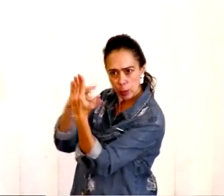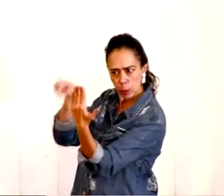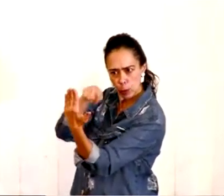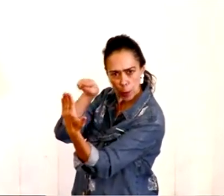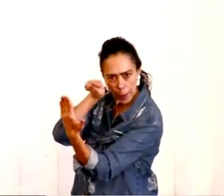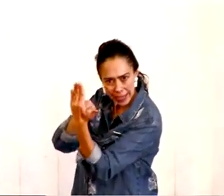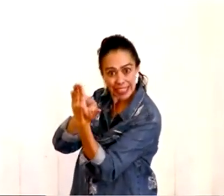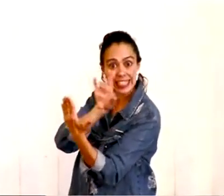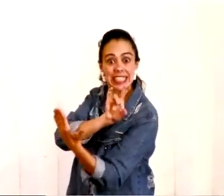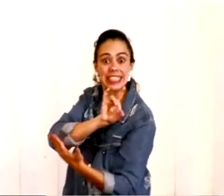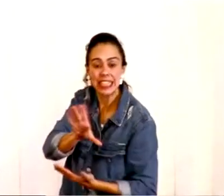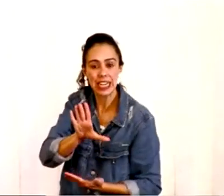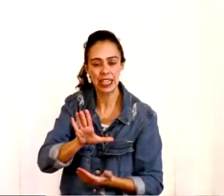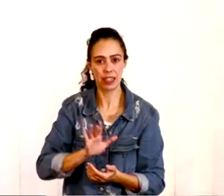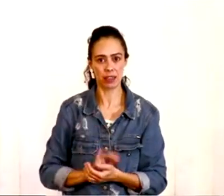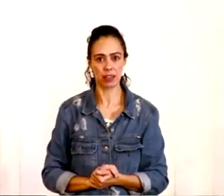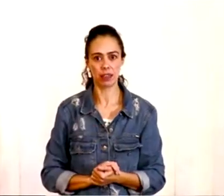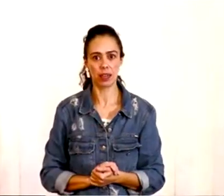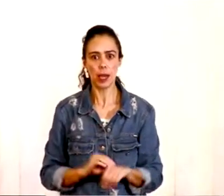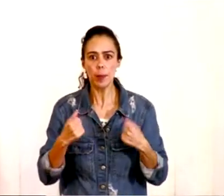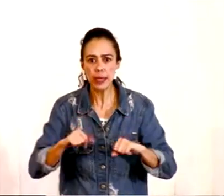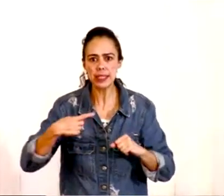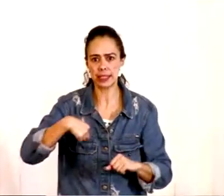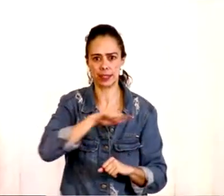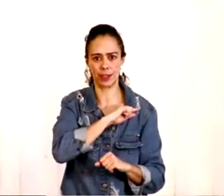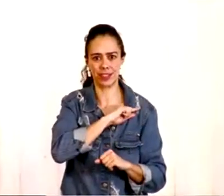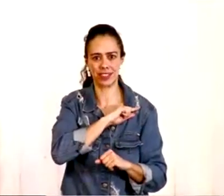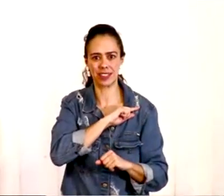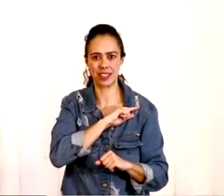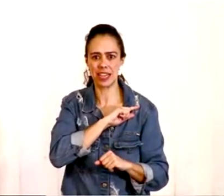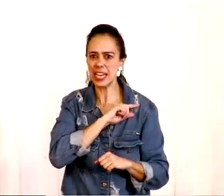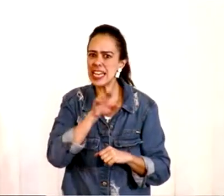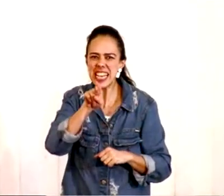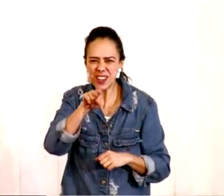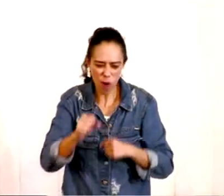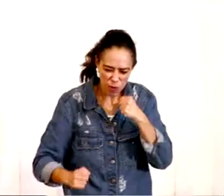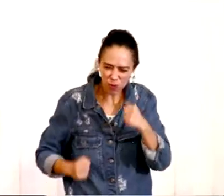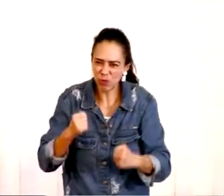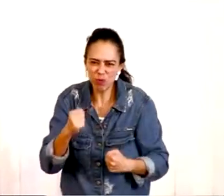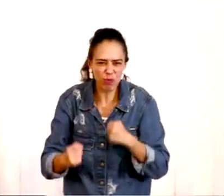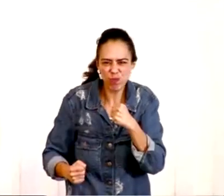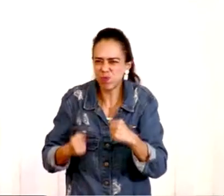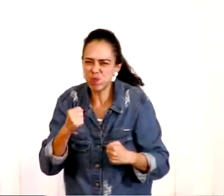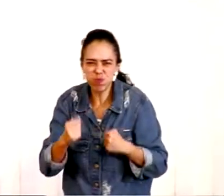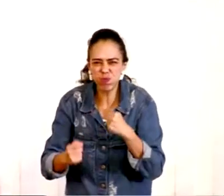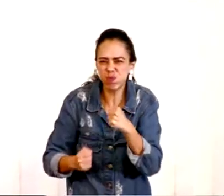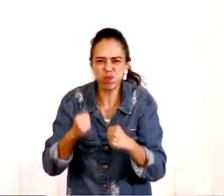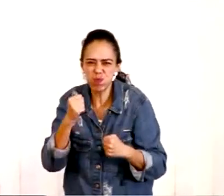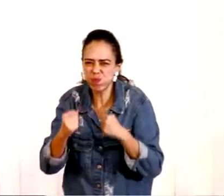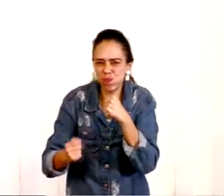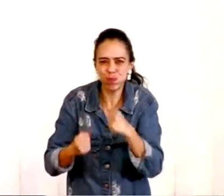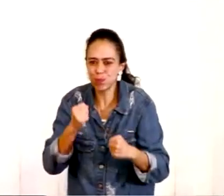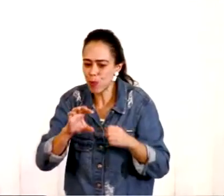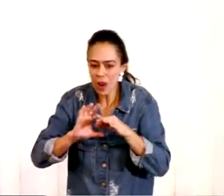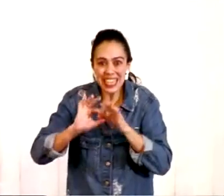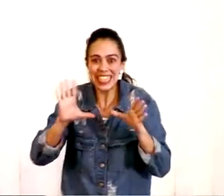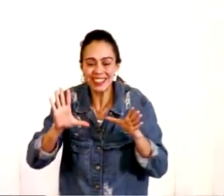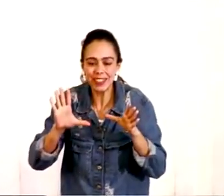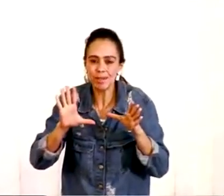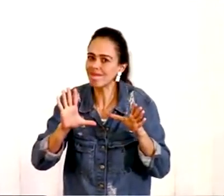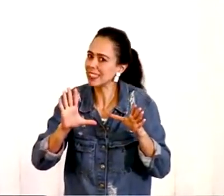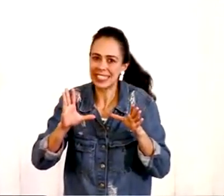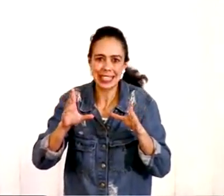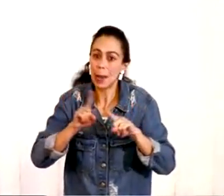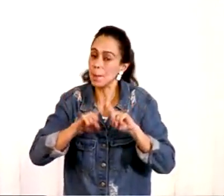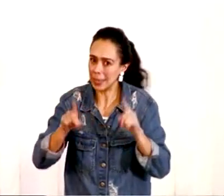que existe algo que atrapalha a nossa corrida. E o que não atrapalha a nossa corrida é o sobrepeso e o pecado que tenazmente nos assedia. Se